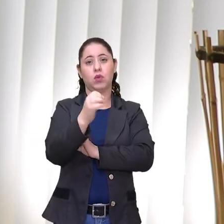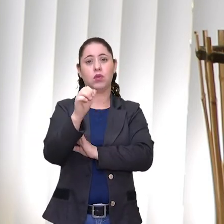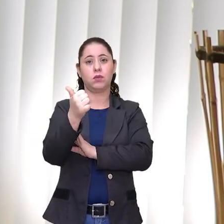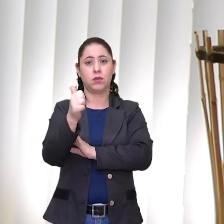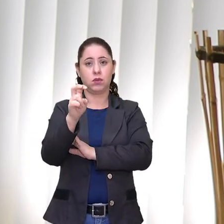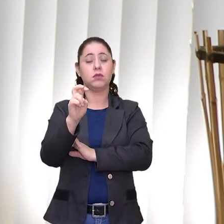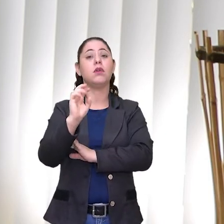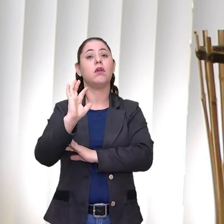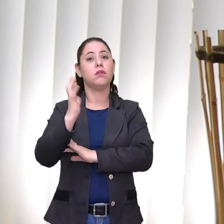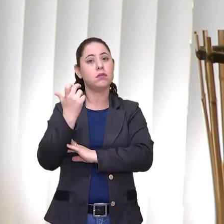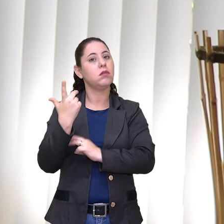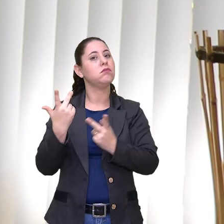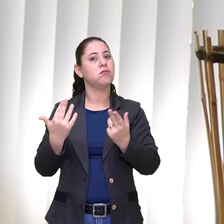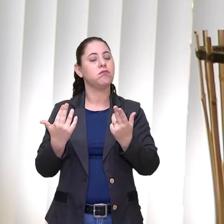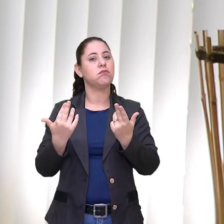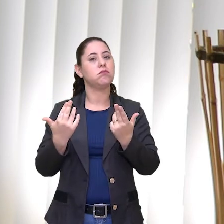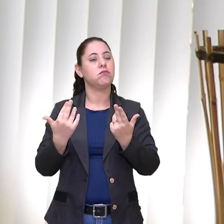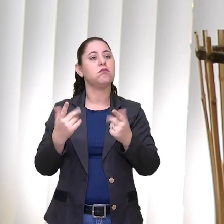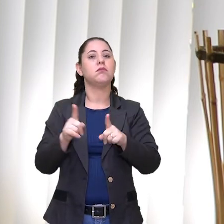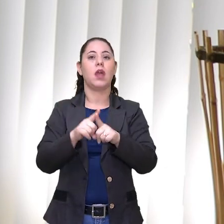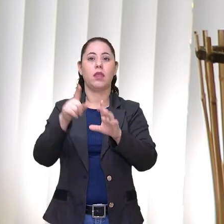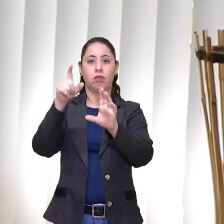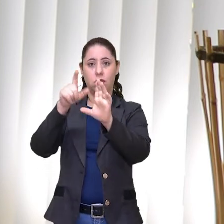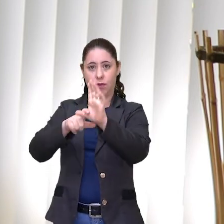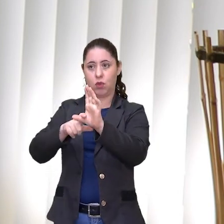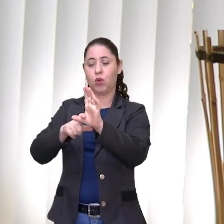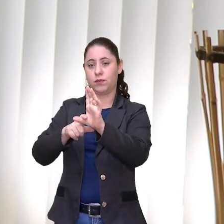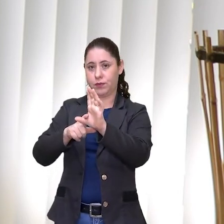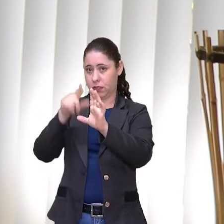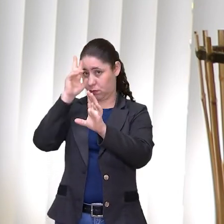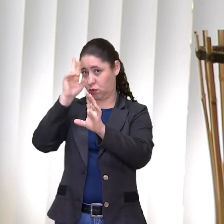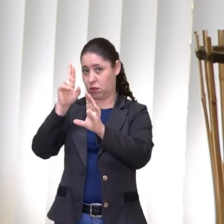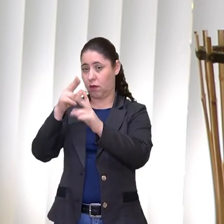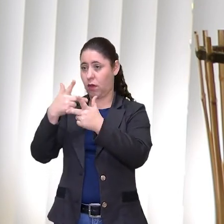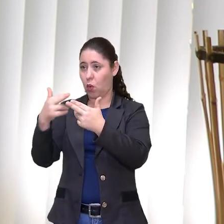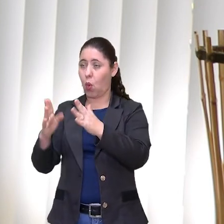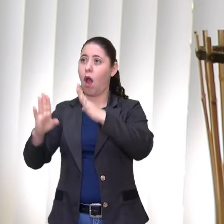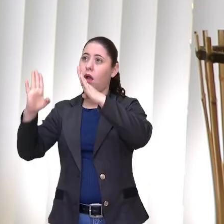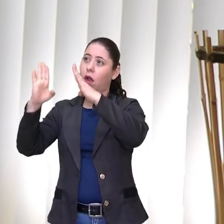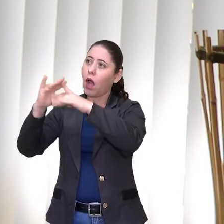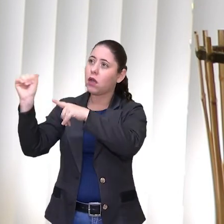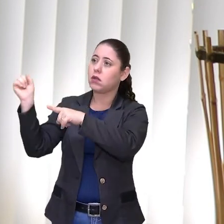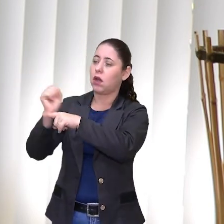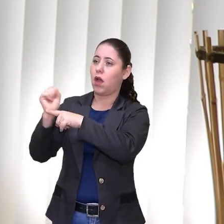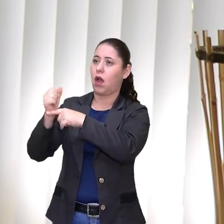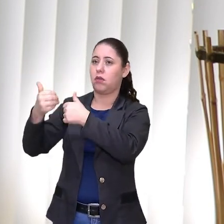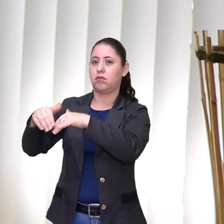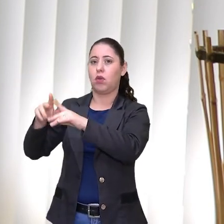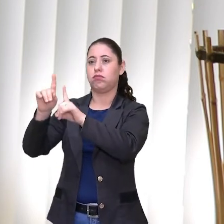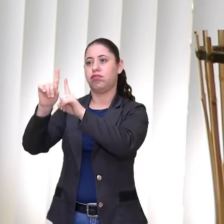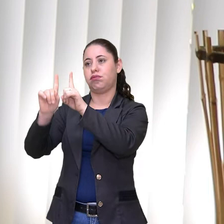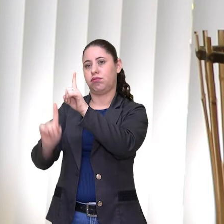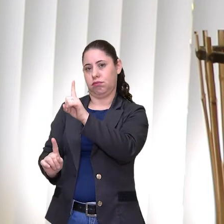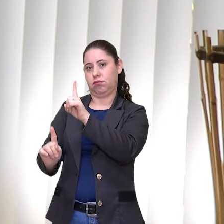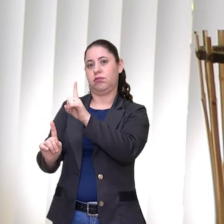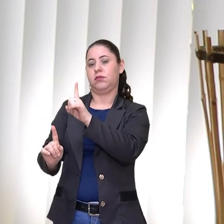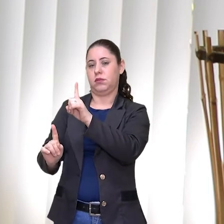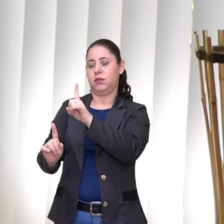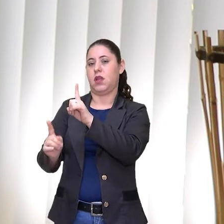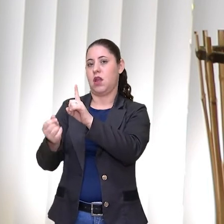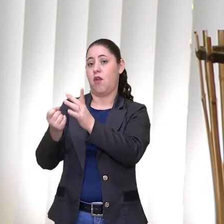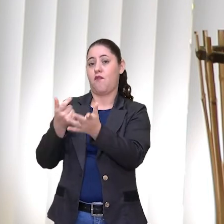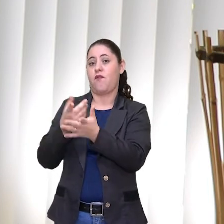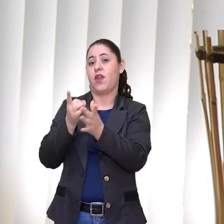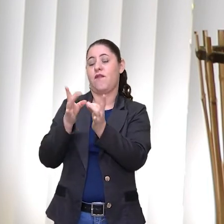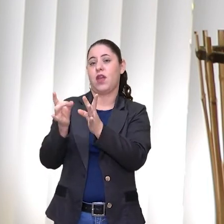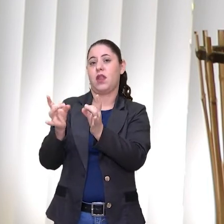Código 2015, pode acontecer situação onde o bem fica com o devedor. Quando os bens estão com devedores, esse índice